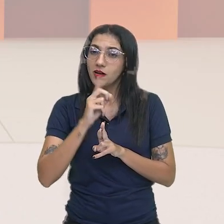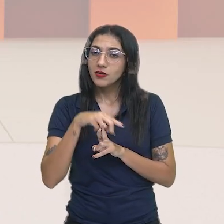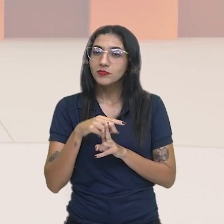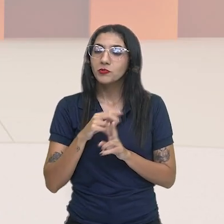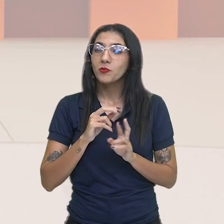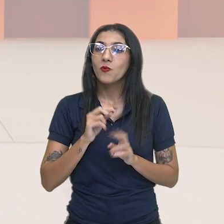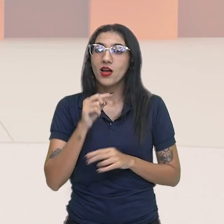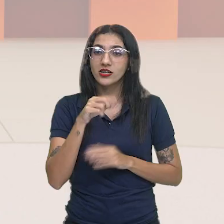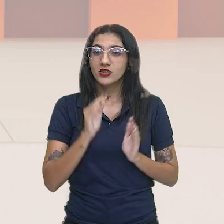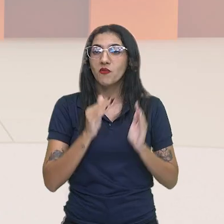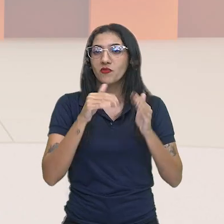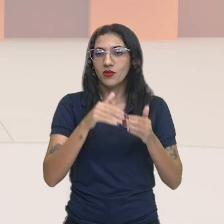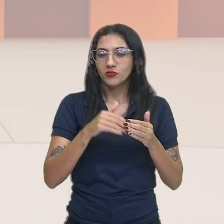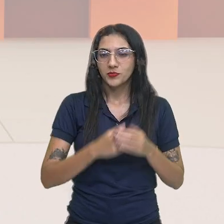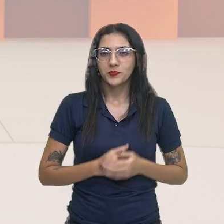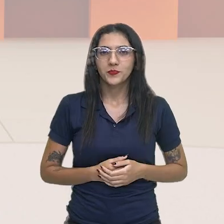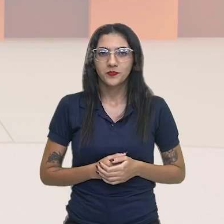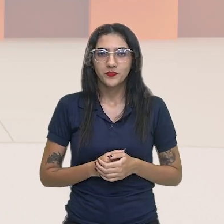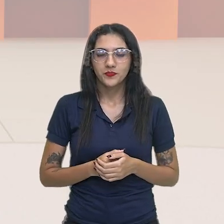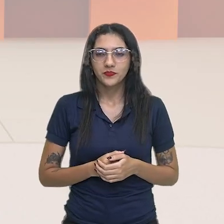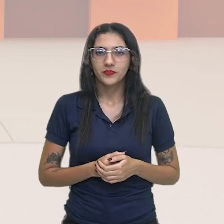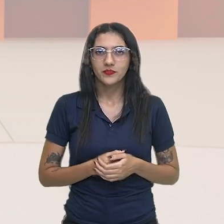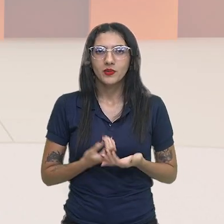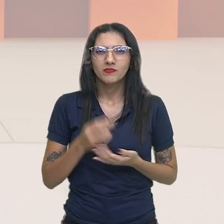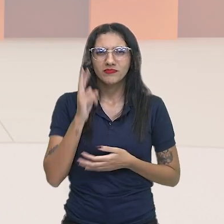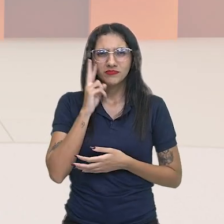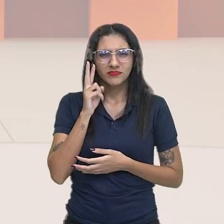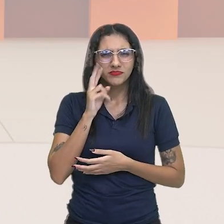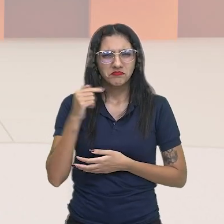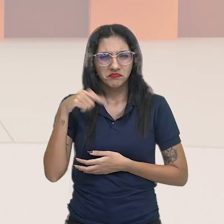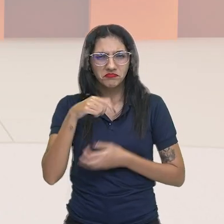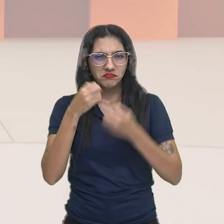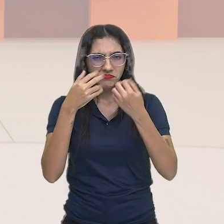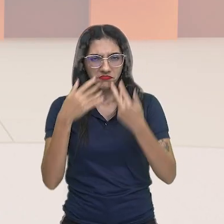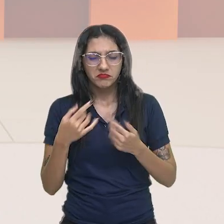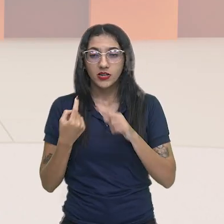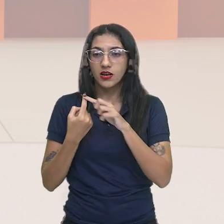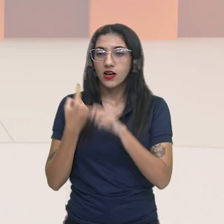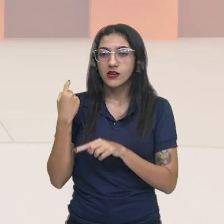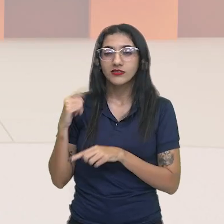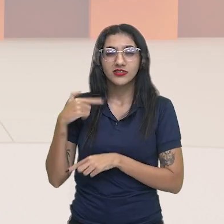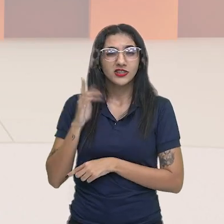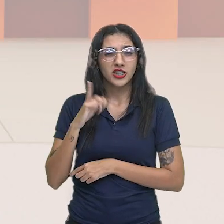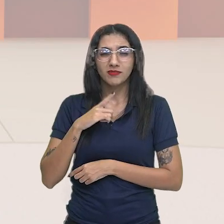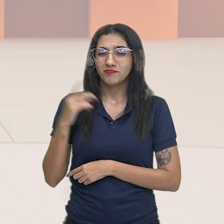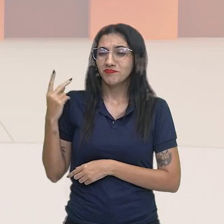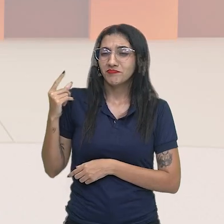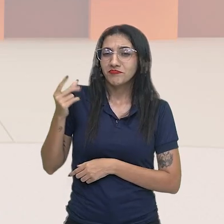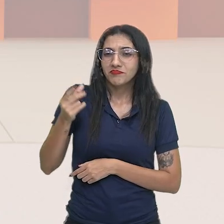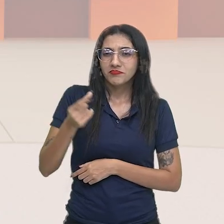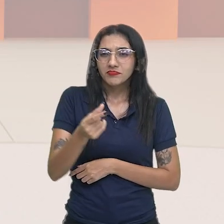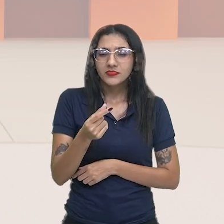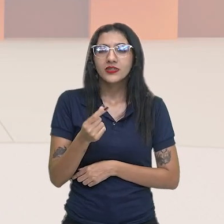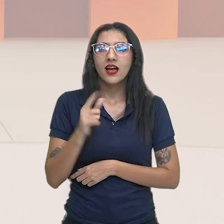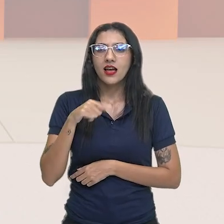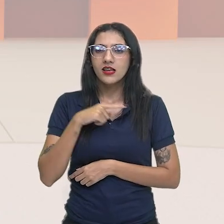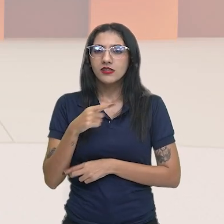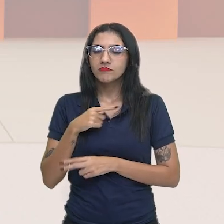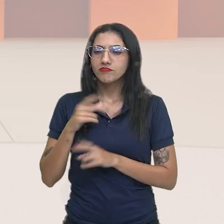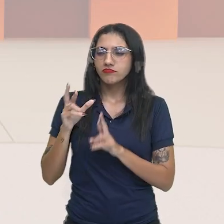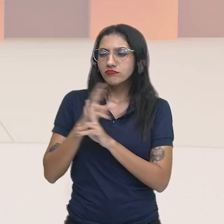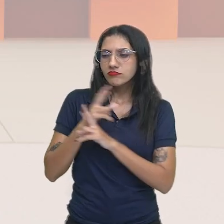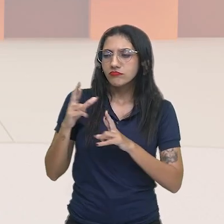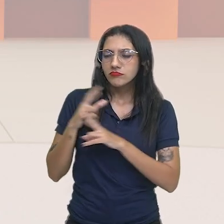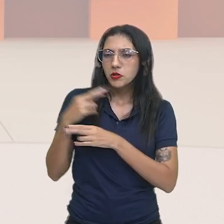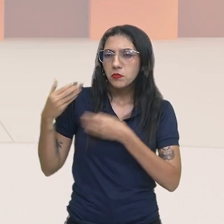socialização ela começa aí desde, né, como nós falamos, desde a infância, né? A socialização vai permitir